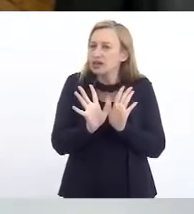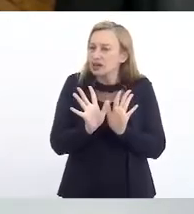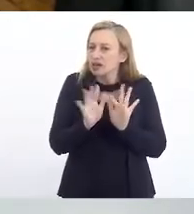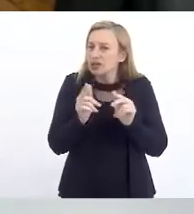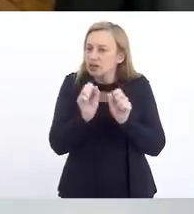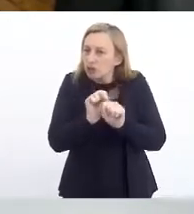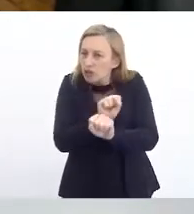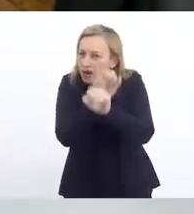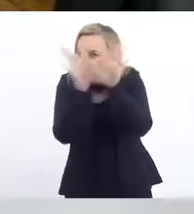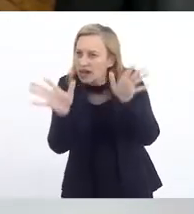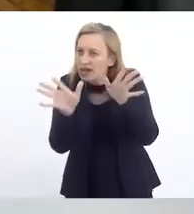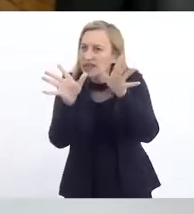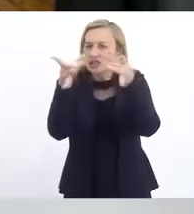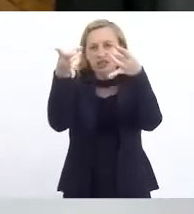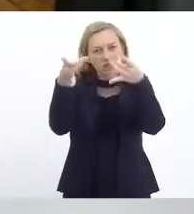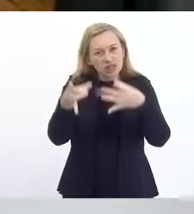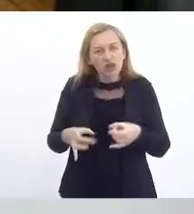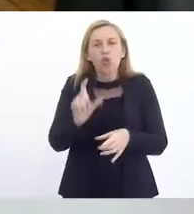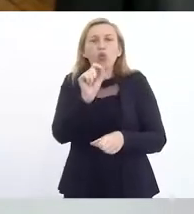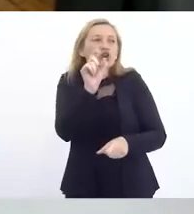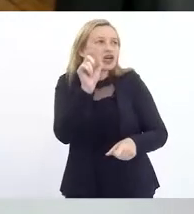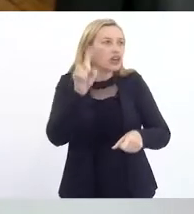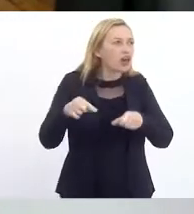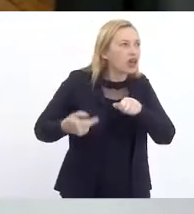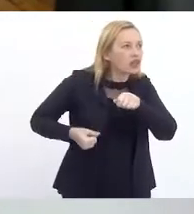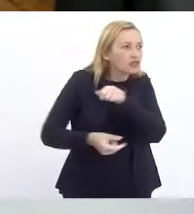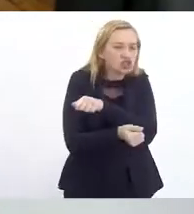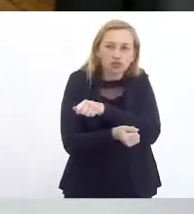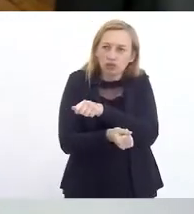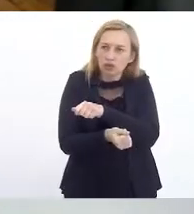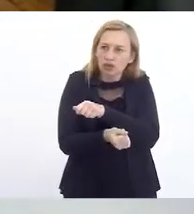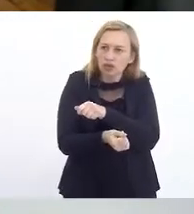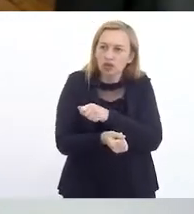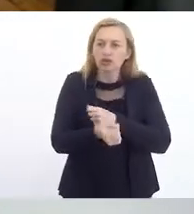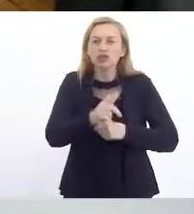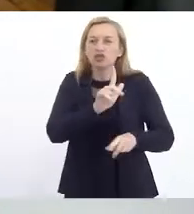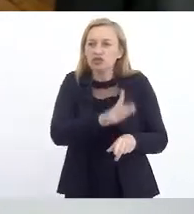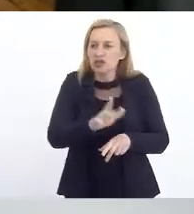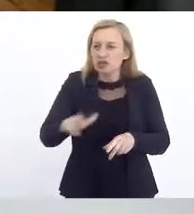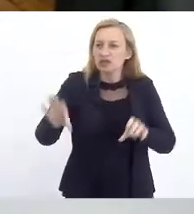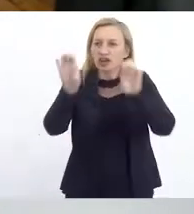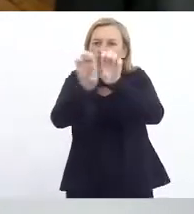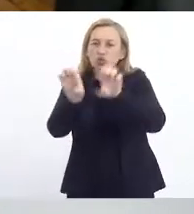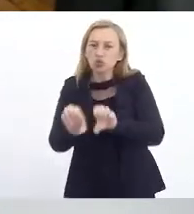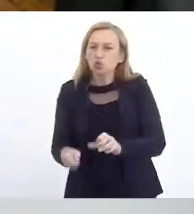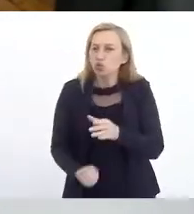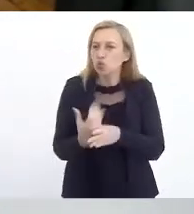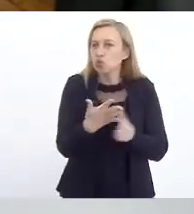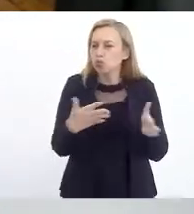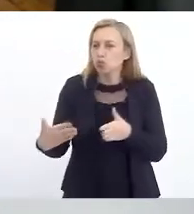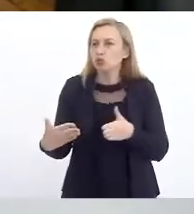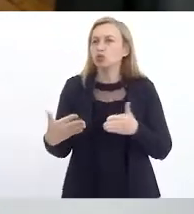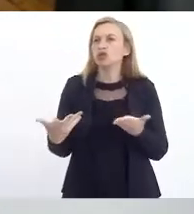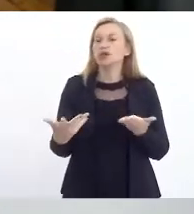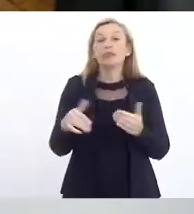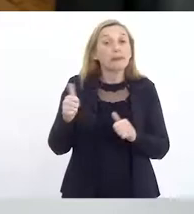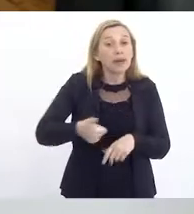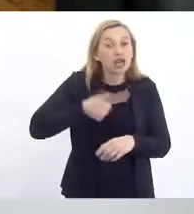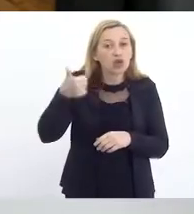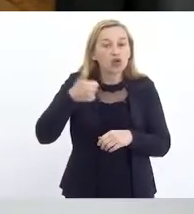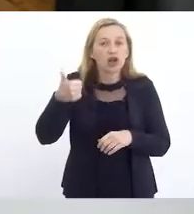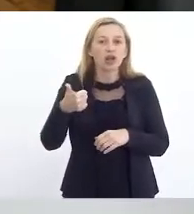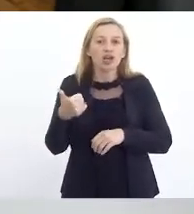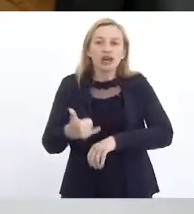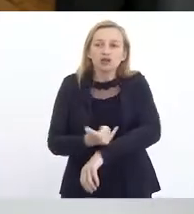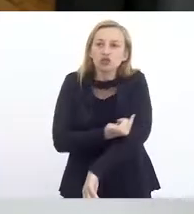com clareza, é claro, o que é investimento para não custeio, para diversificar a estrutura produtiva, para melhorar a